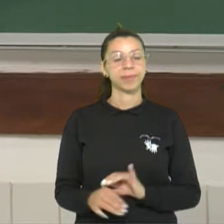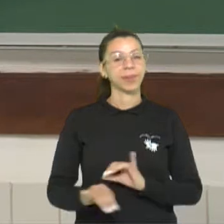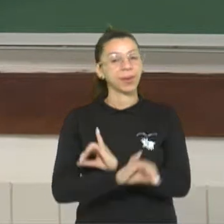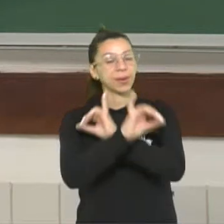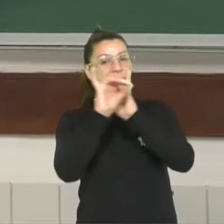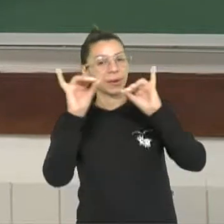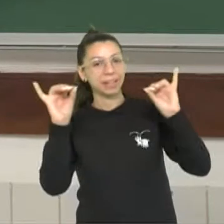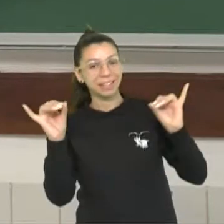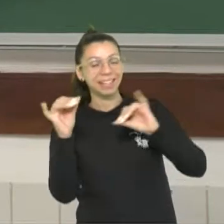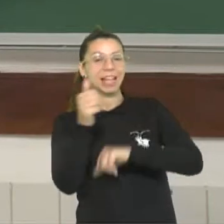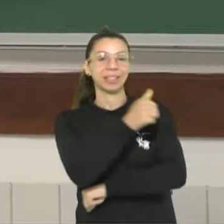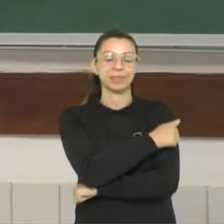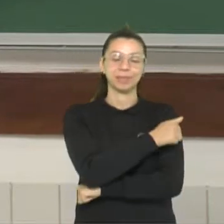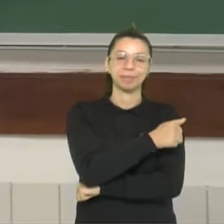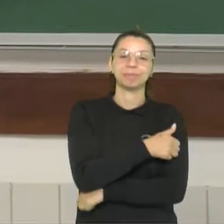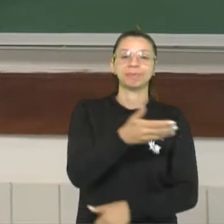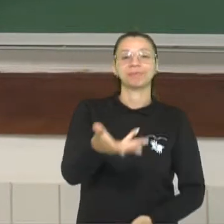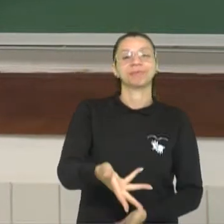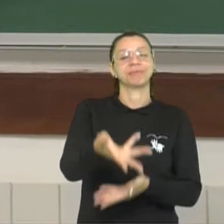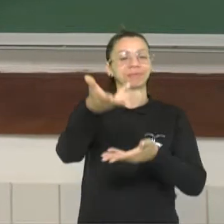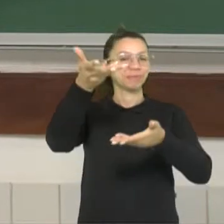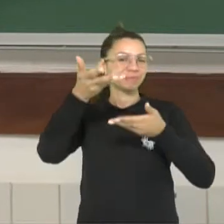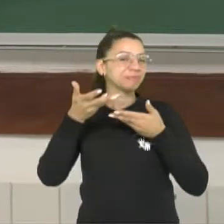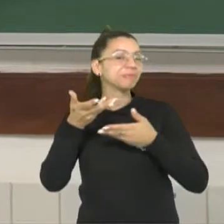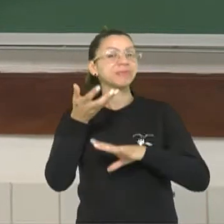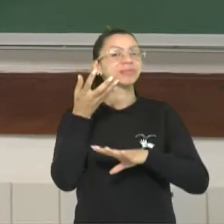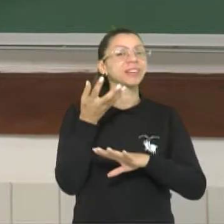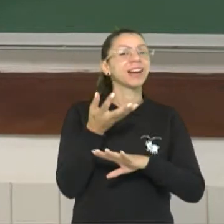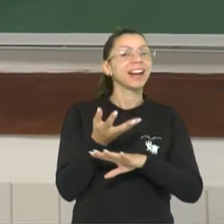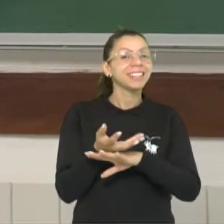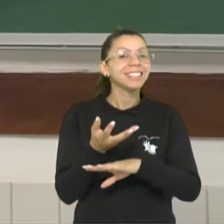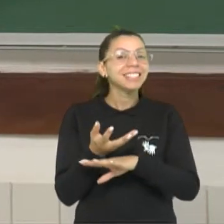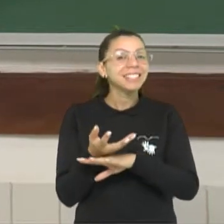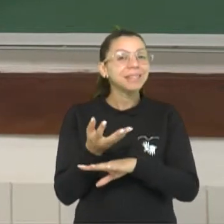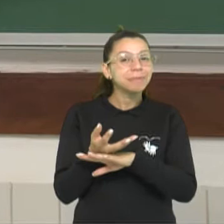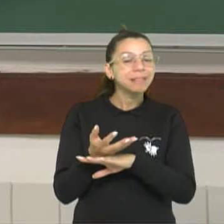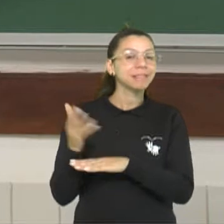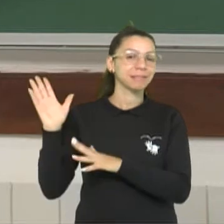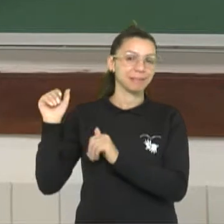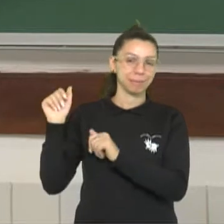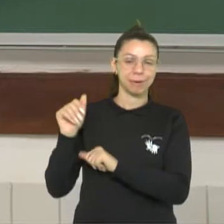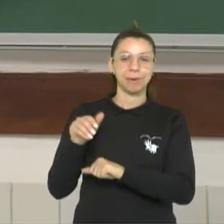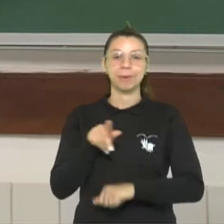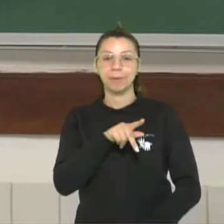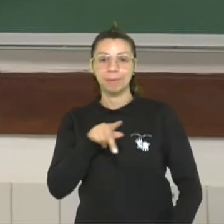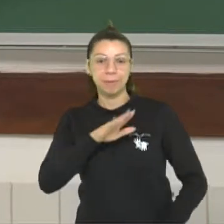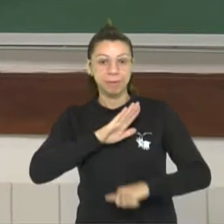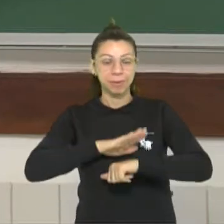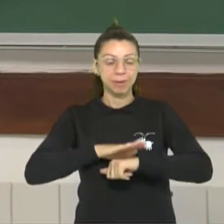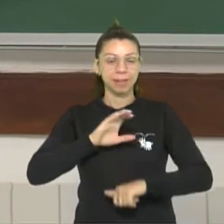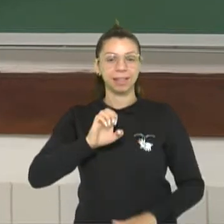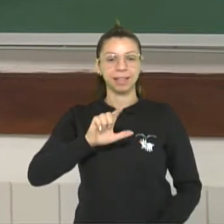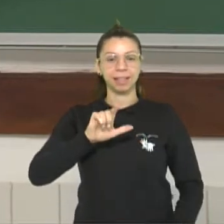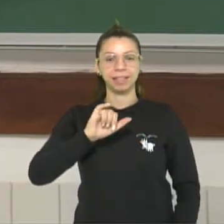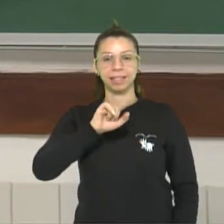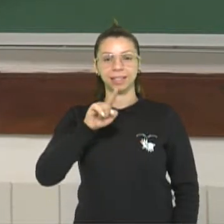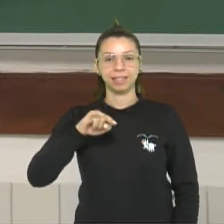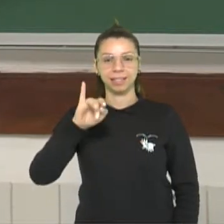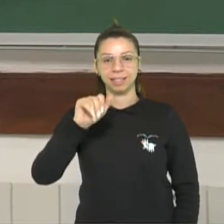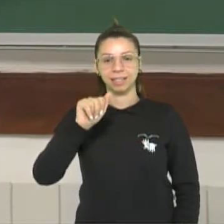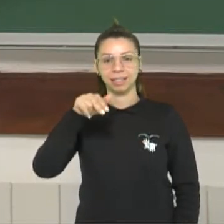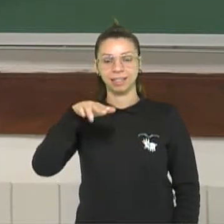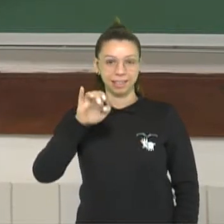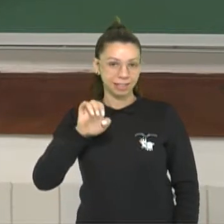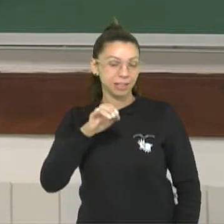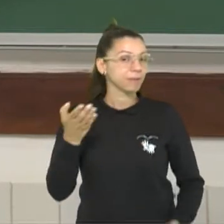Olá, chicos, bem-vindos a mais uma classe. Sou a professora Elisiane e juntos vamos a estudar um pouquinho